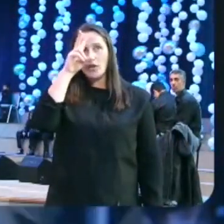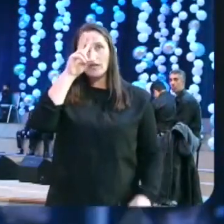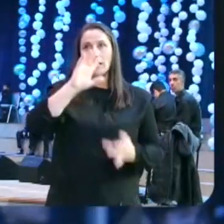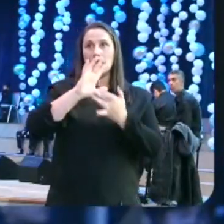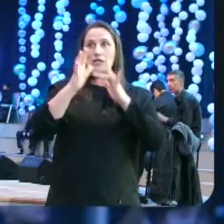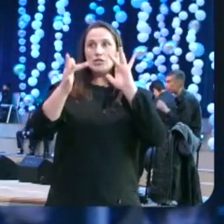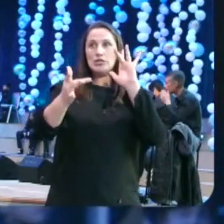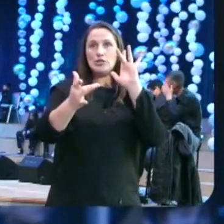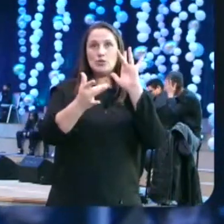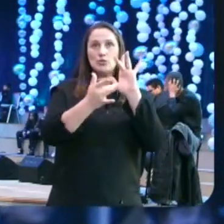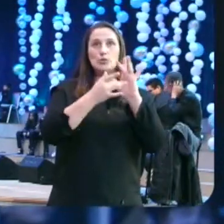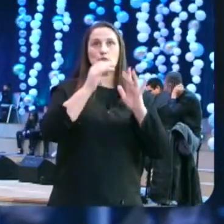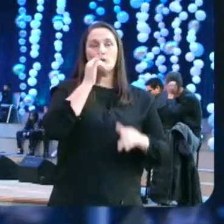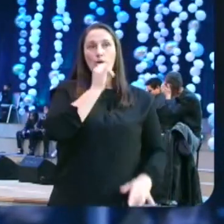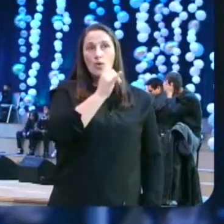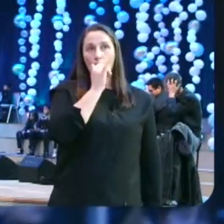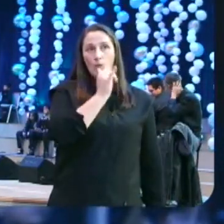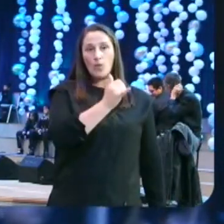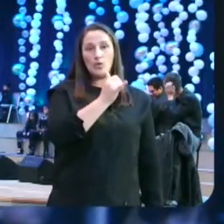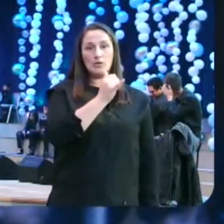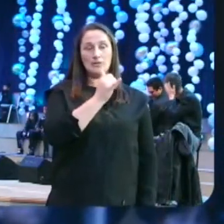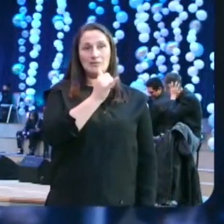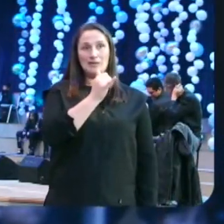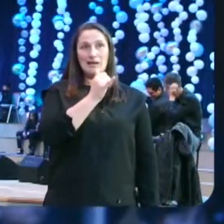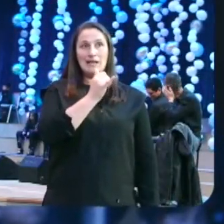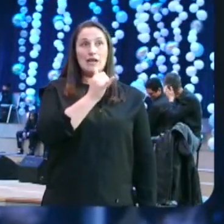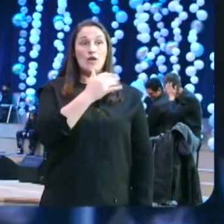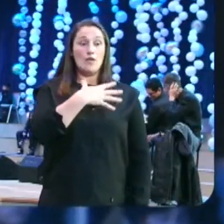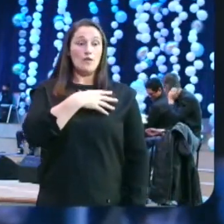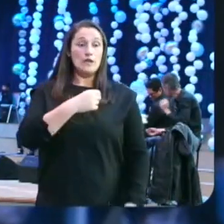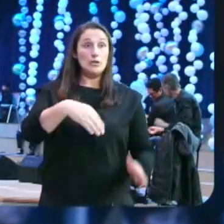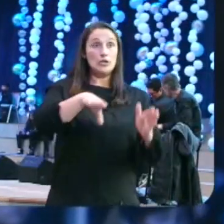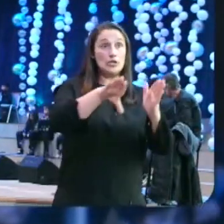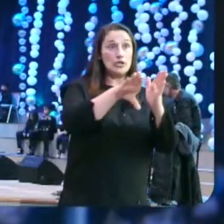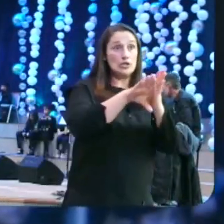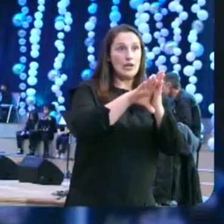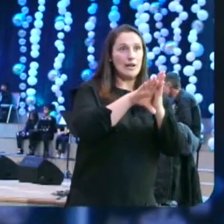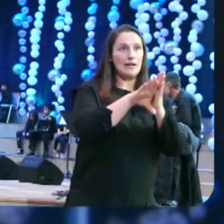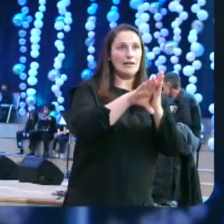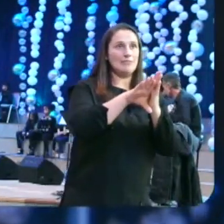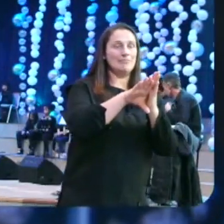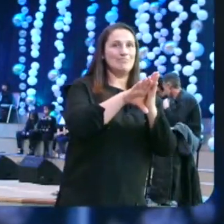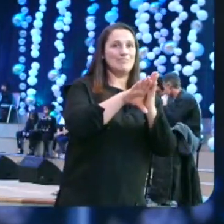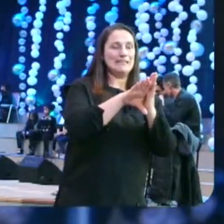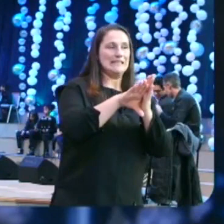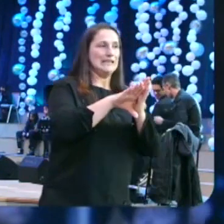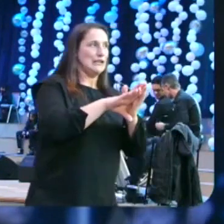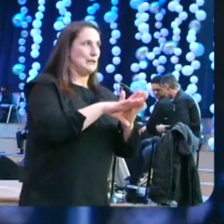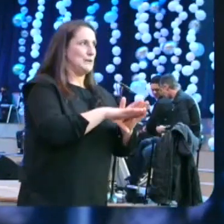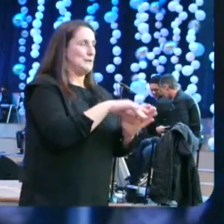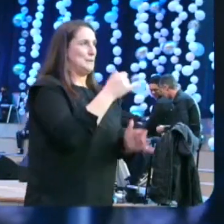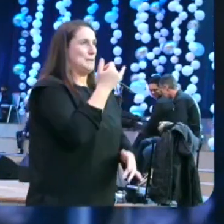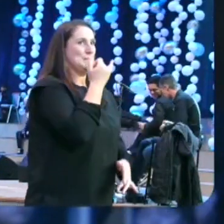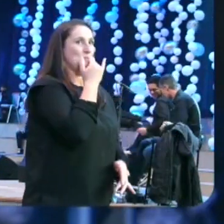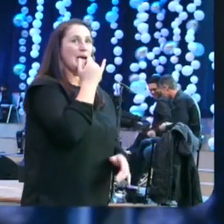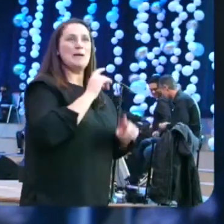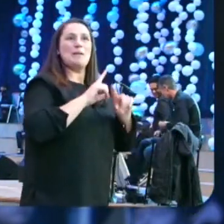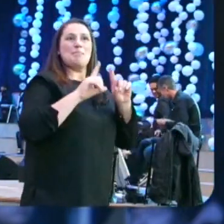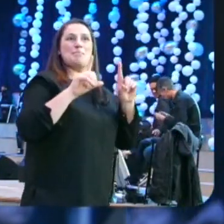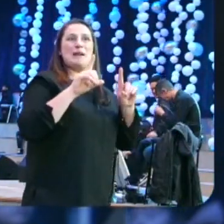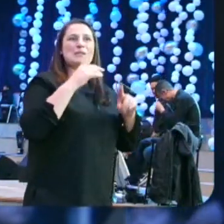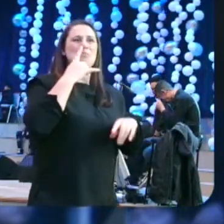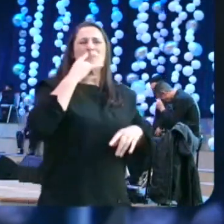Jesus nos conta que o filho chega com um discurso pronto, mas o pai não precisava ouvir